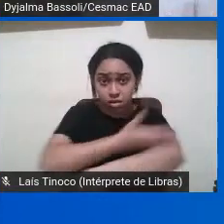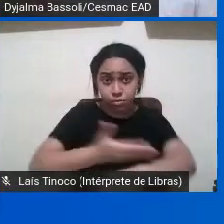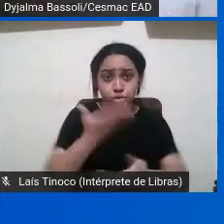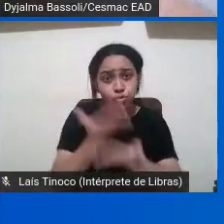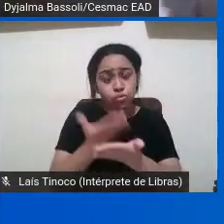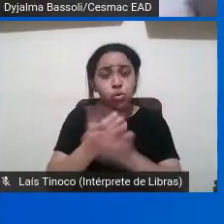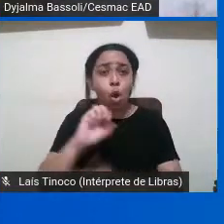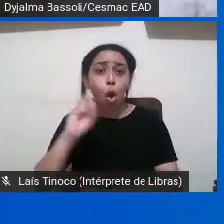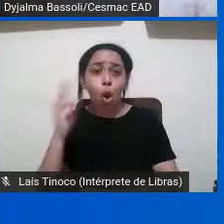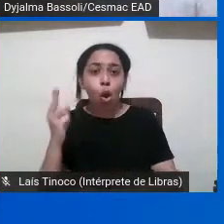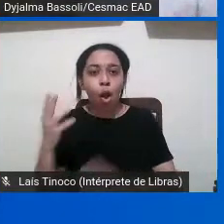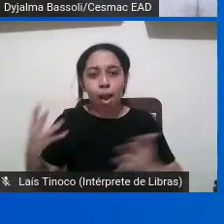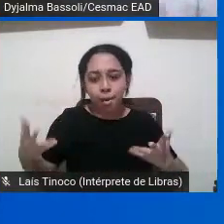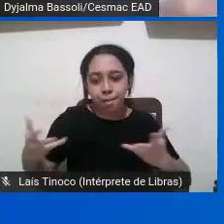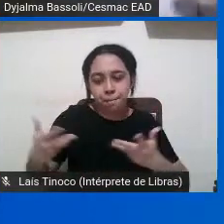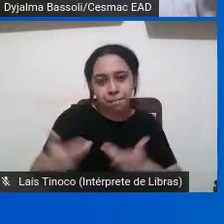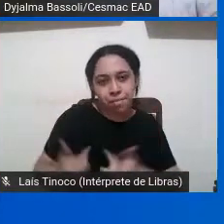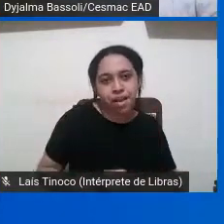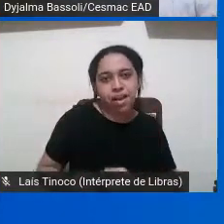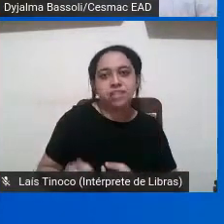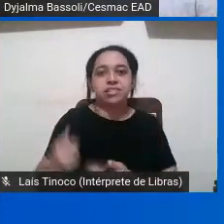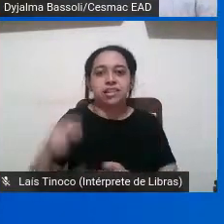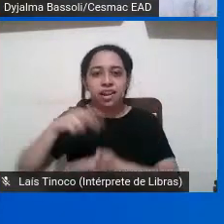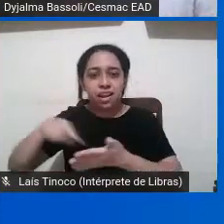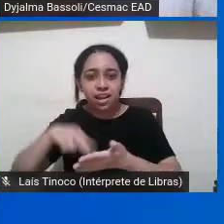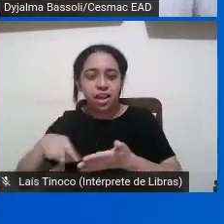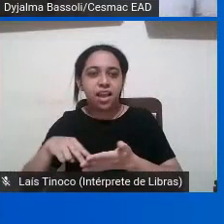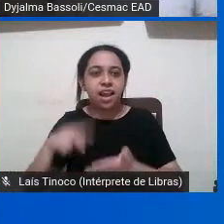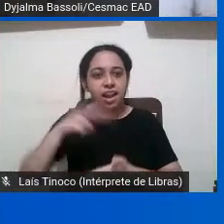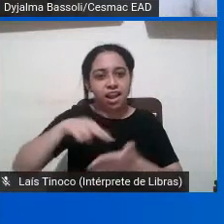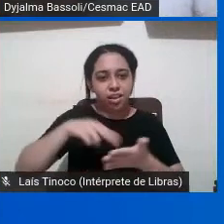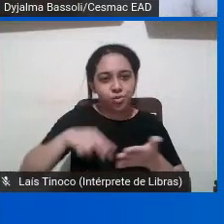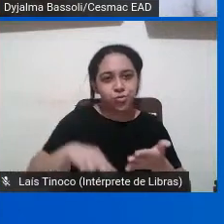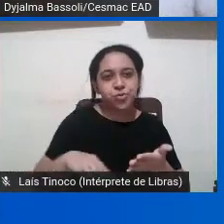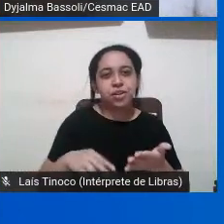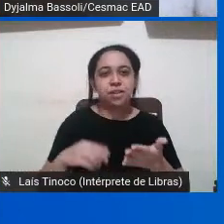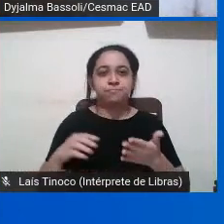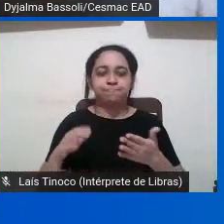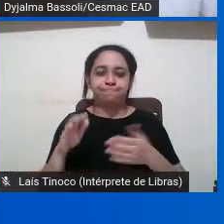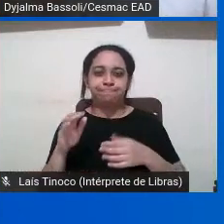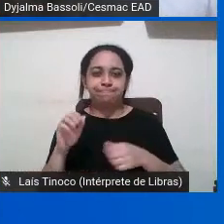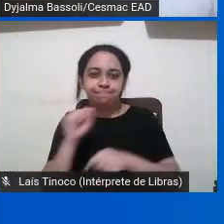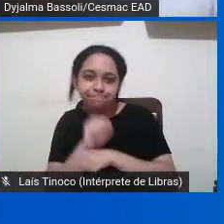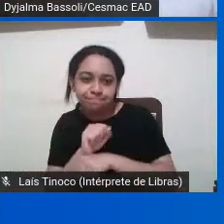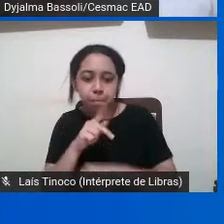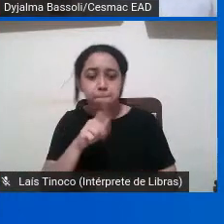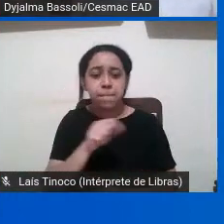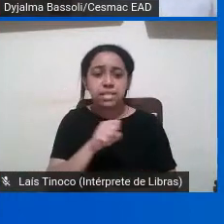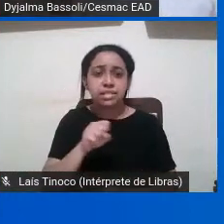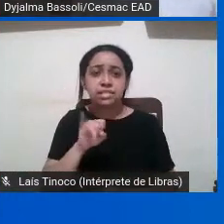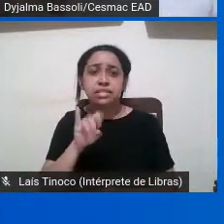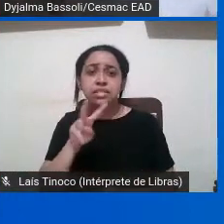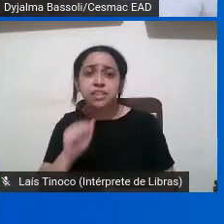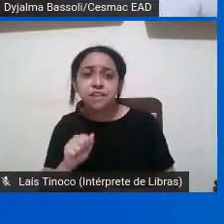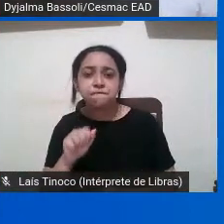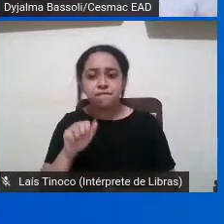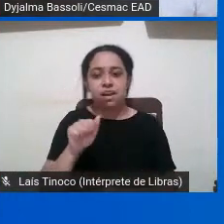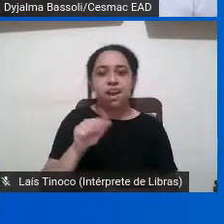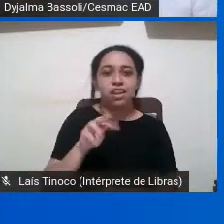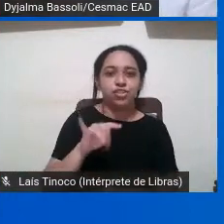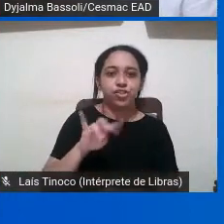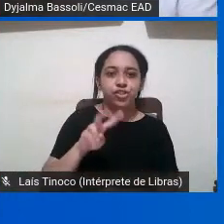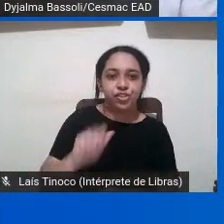de ler mostrando que é leitura passiva analítica leitura dinâmica dando a ele informações até